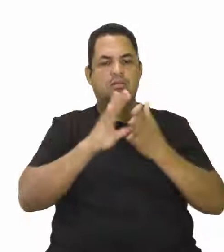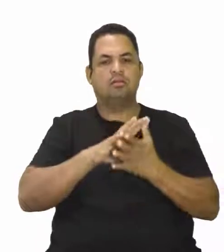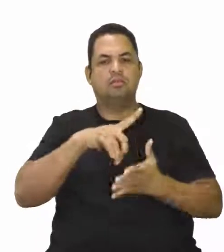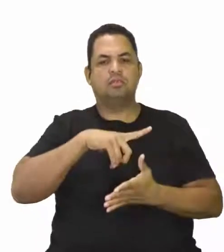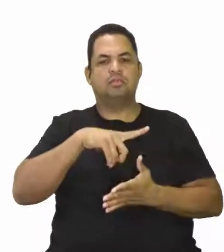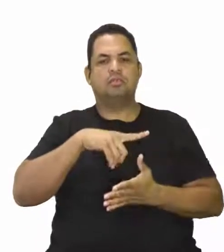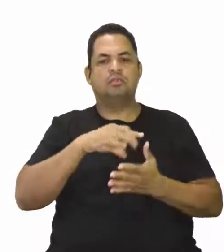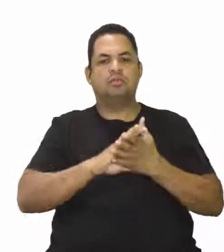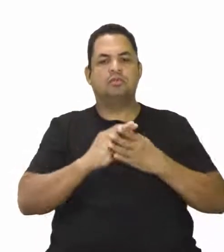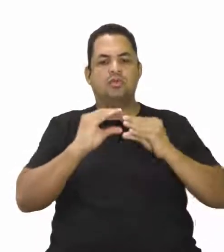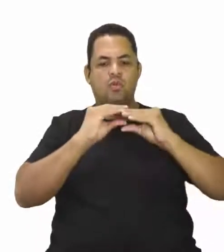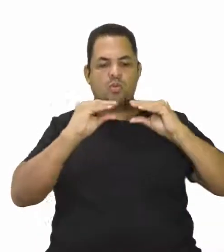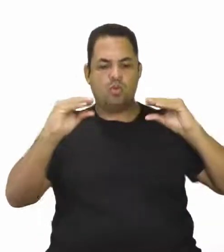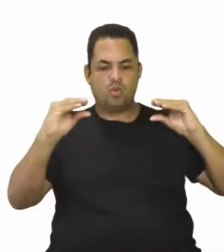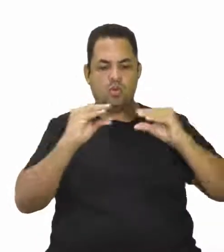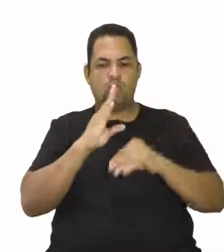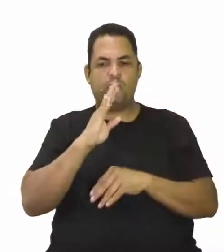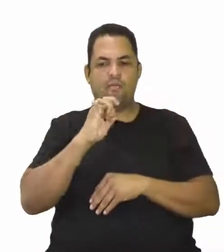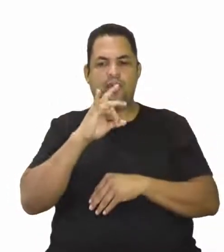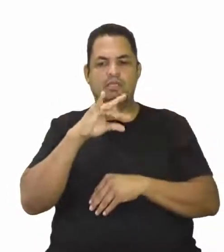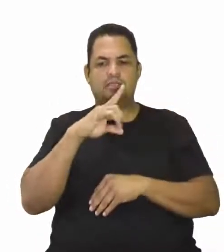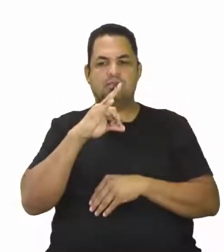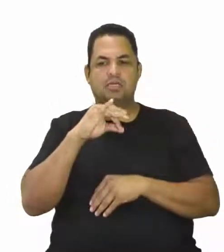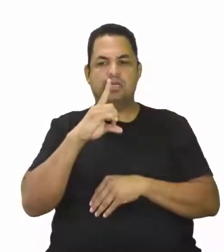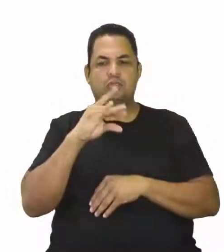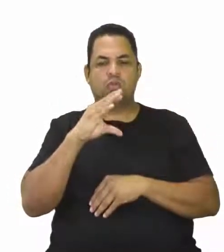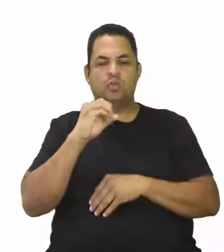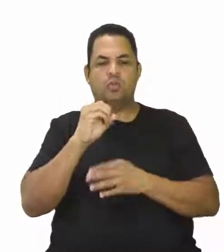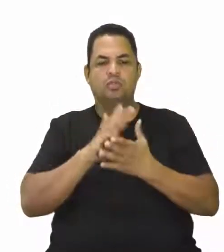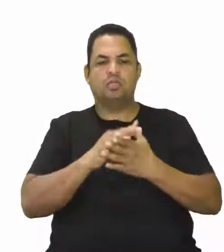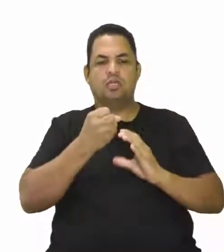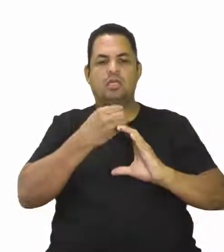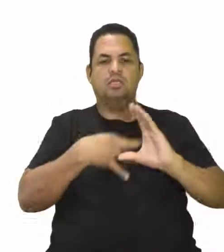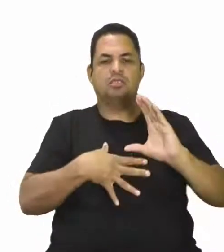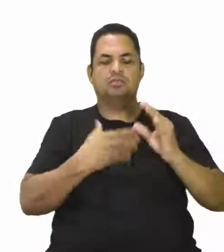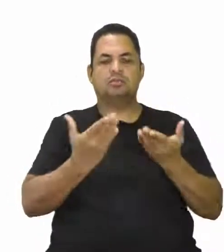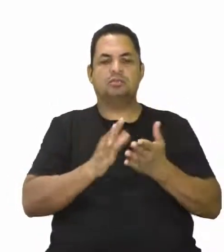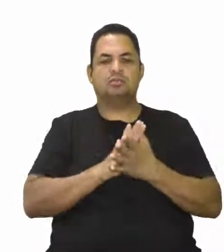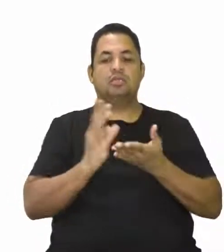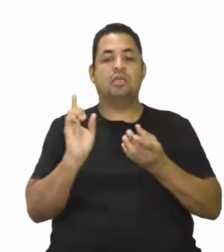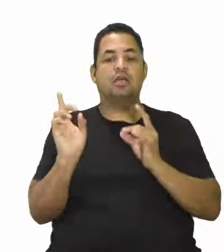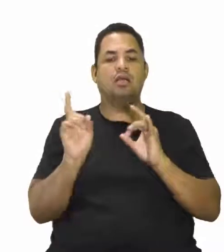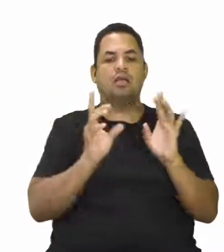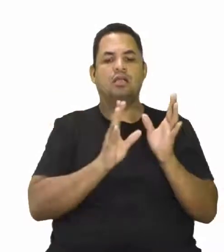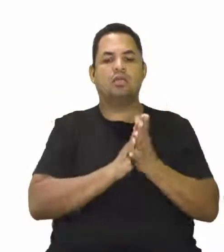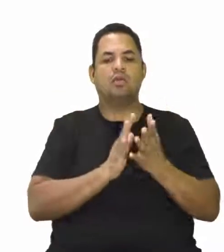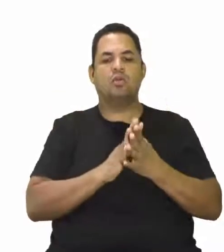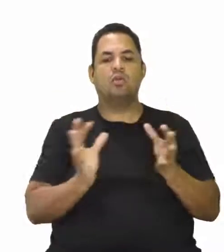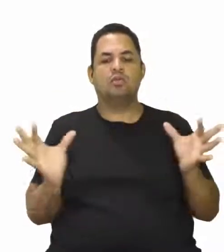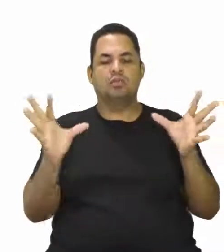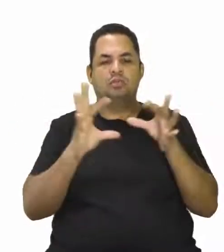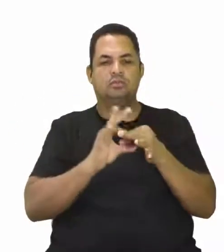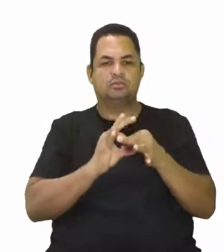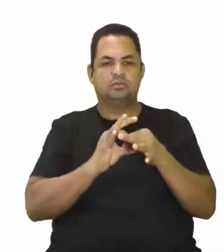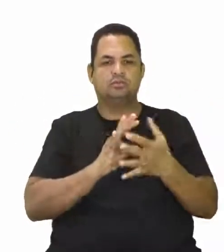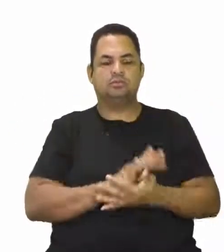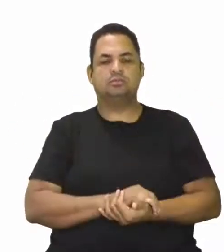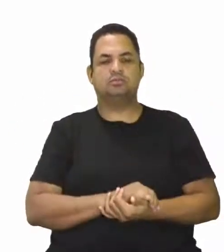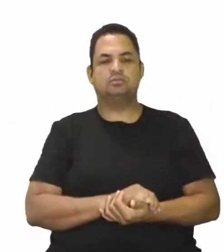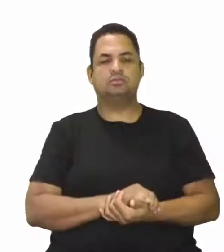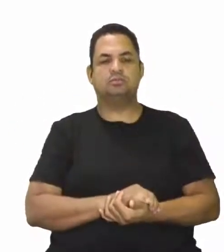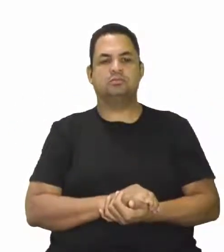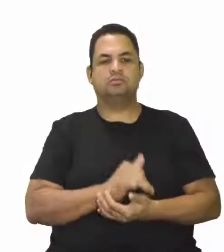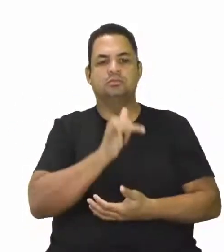de compensado. Então, são características que nós atribuímos de acordo com o contexto. Isso.